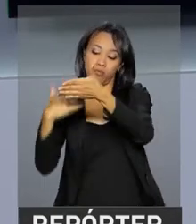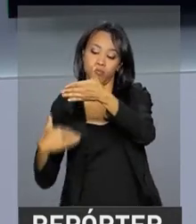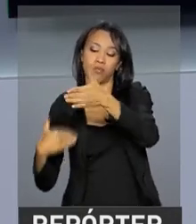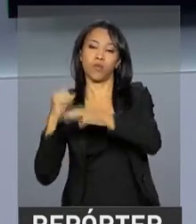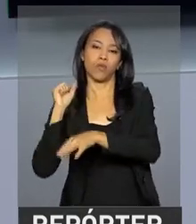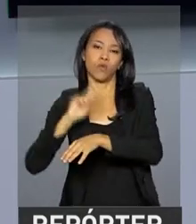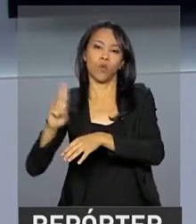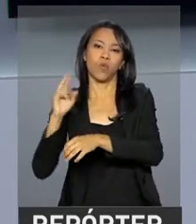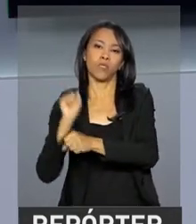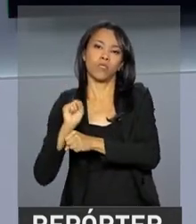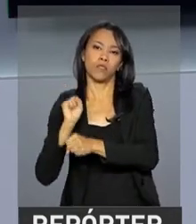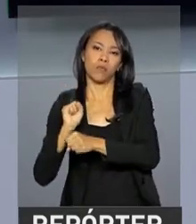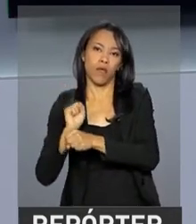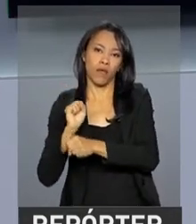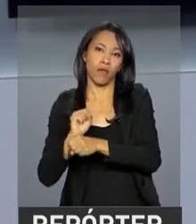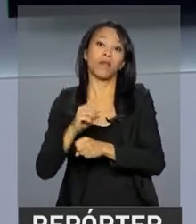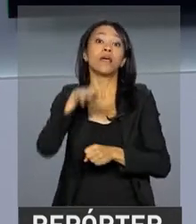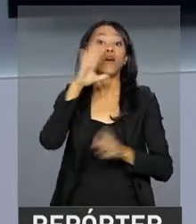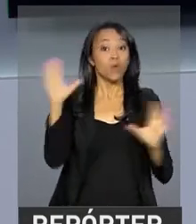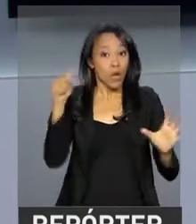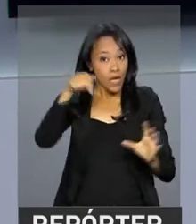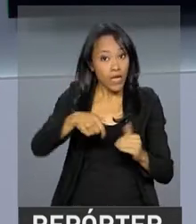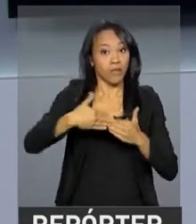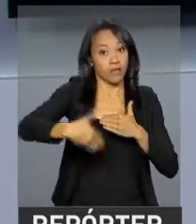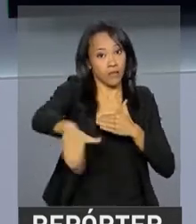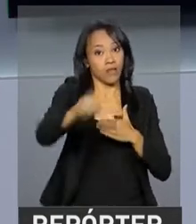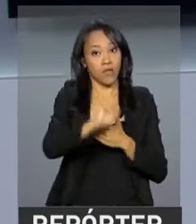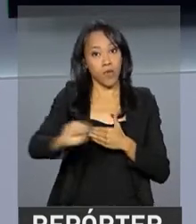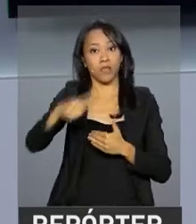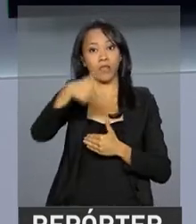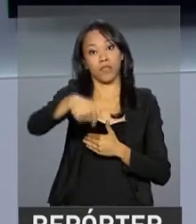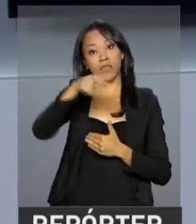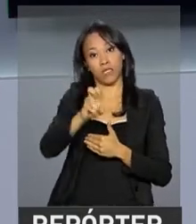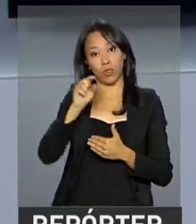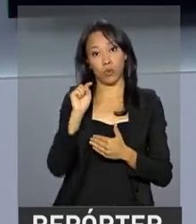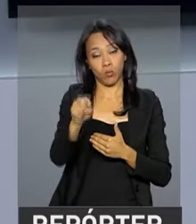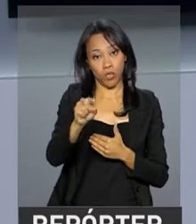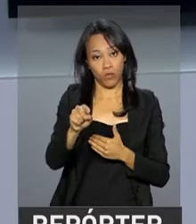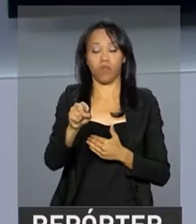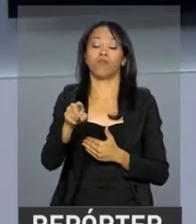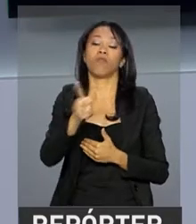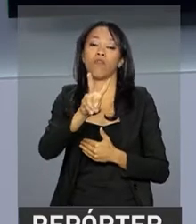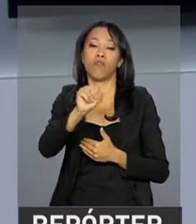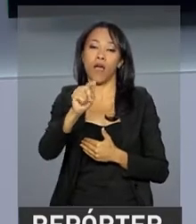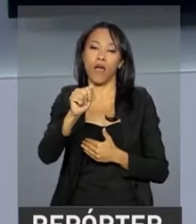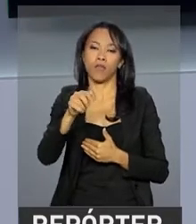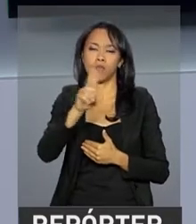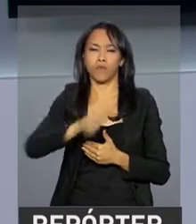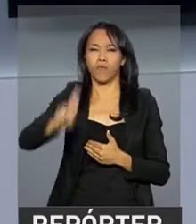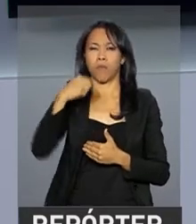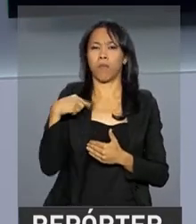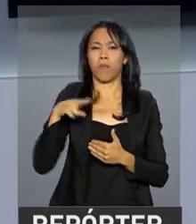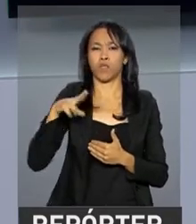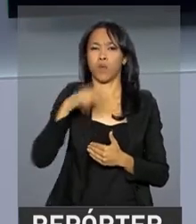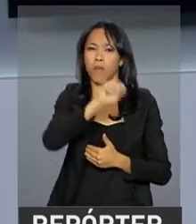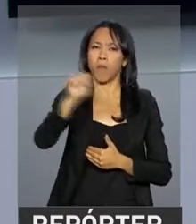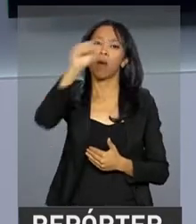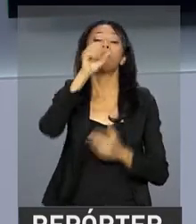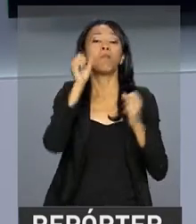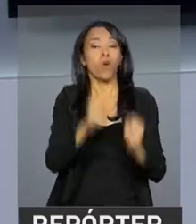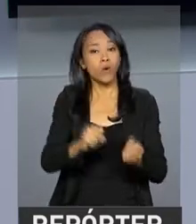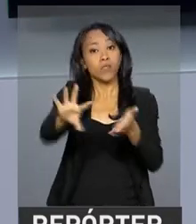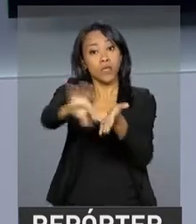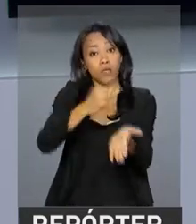são 75 mil novas vagas para o ensino superior em instituições privadas podem se inscrever os alunos que tenham